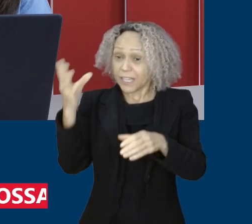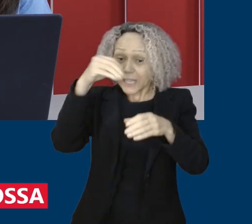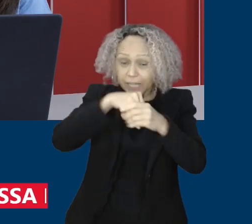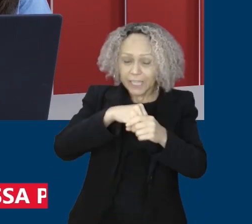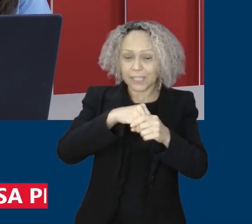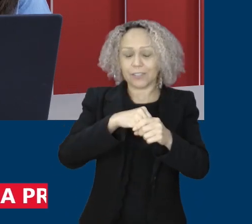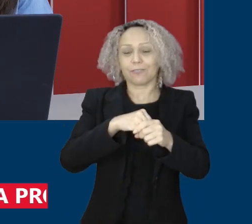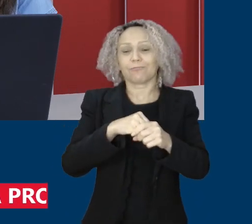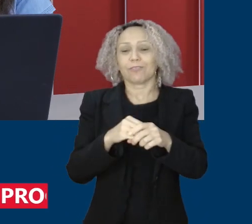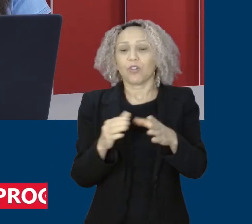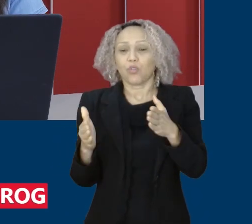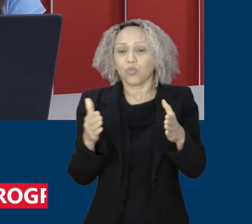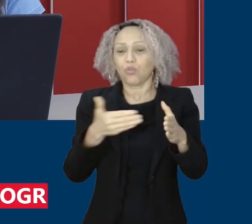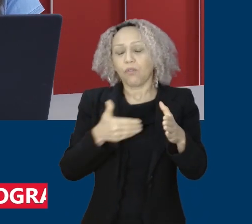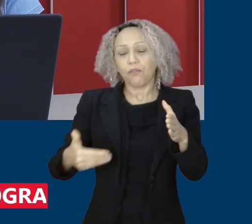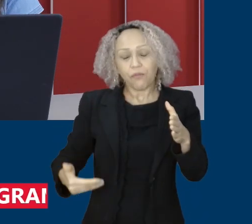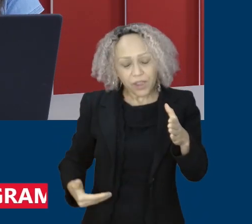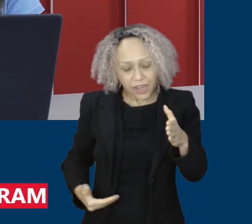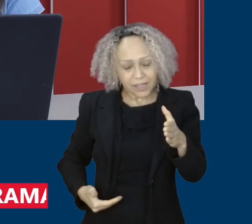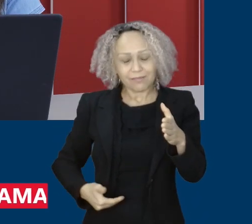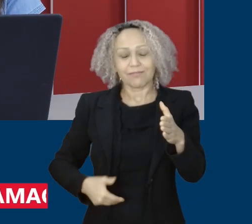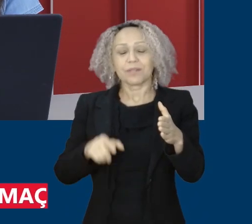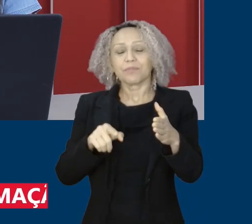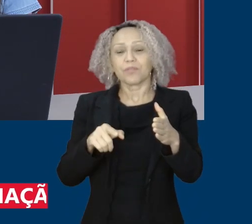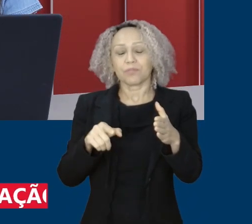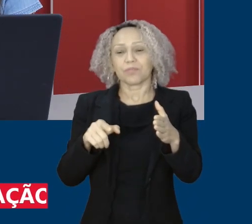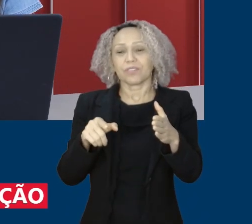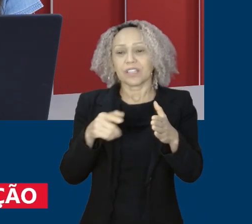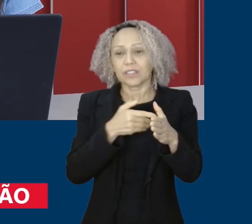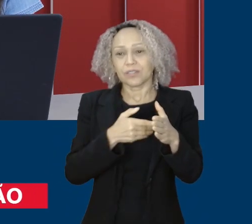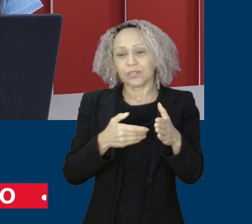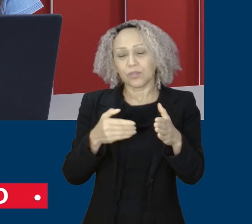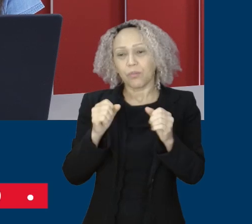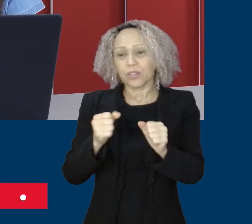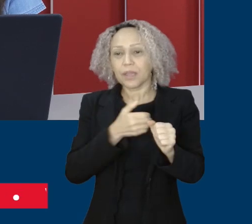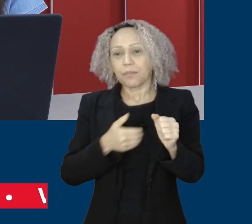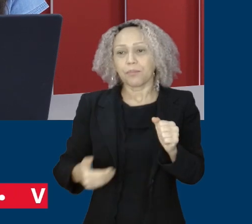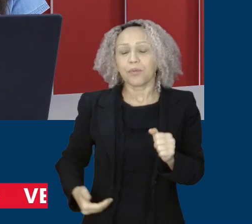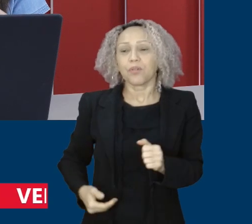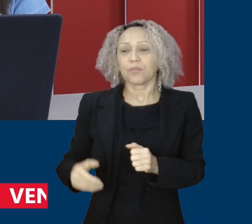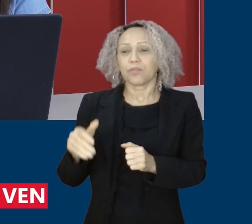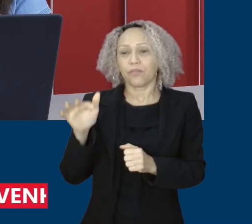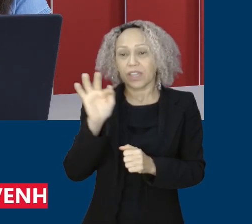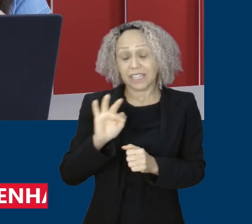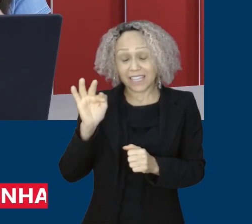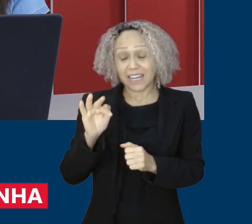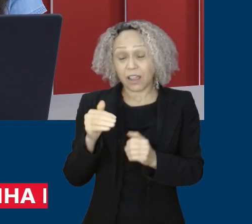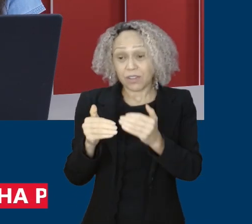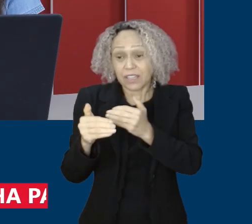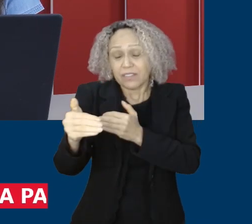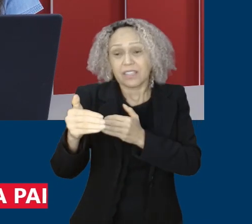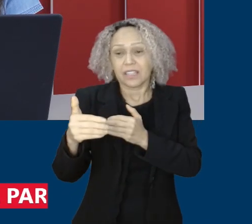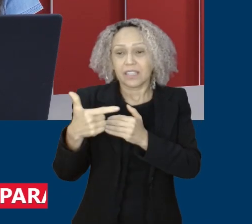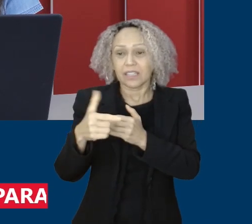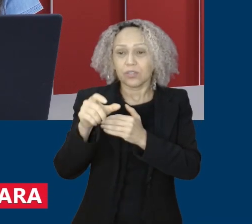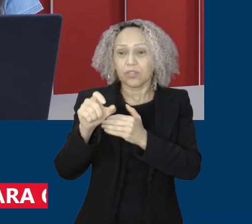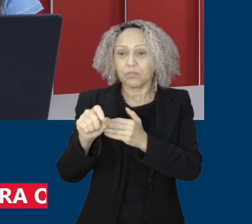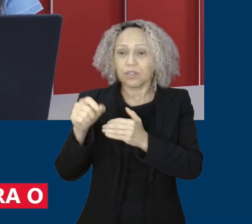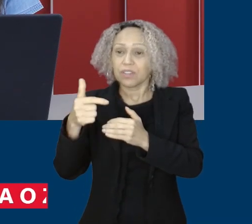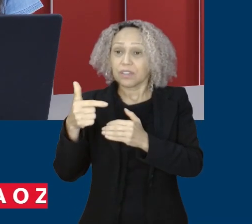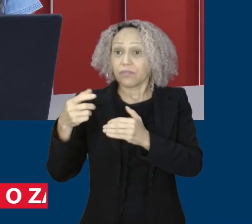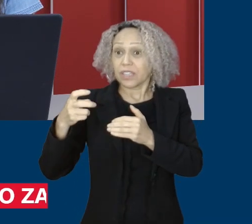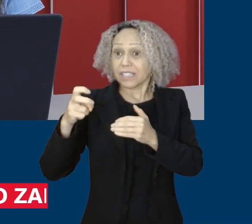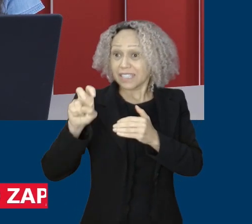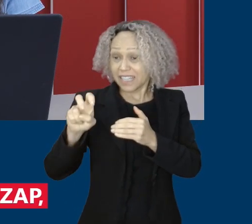Poder Público Federal, que deve ser plenamente cumprido até 2025. Por que é tão importante, senador, que